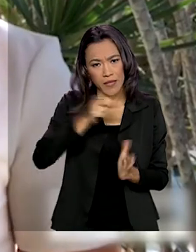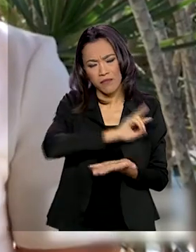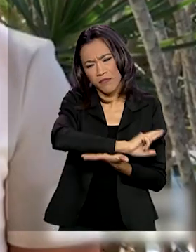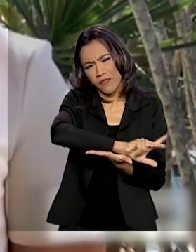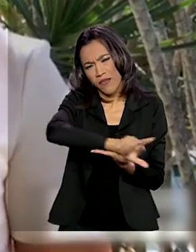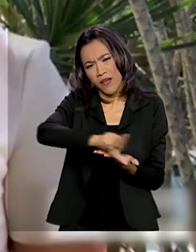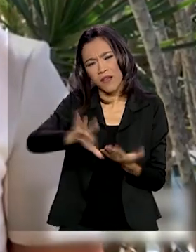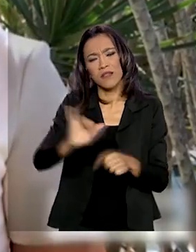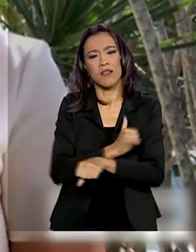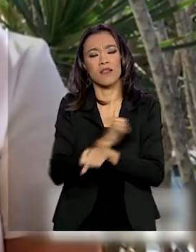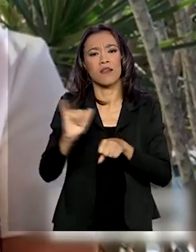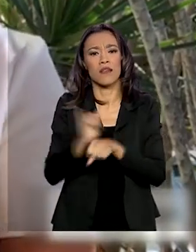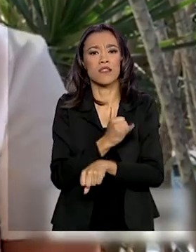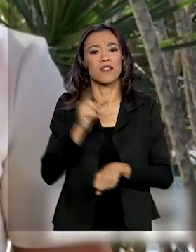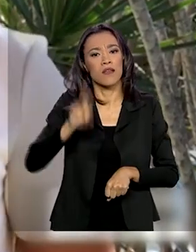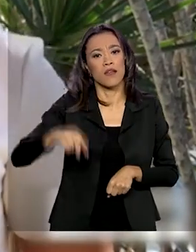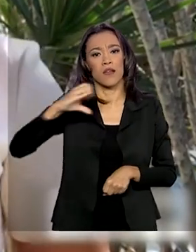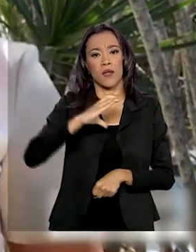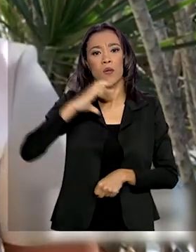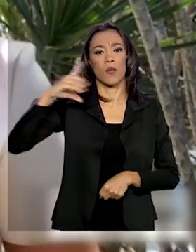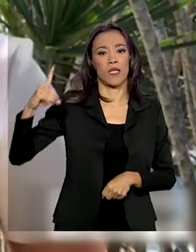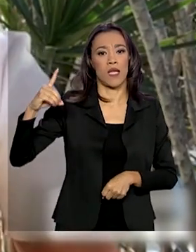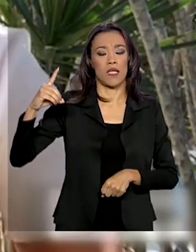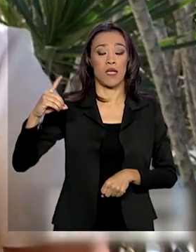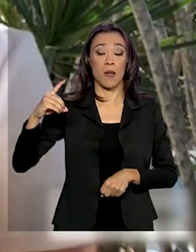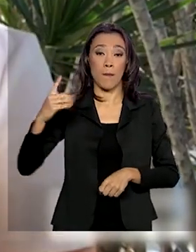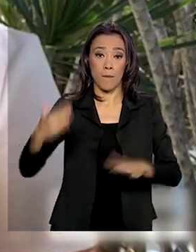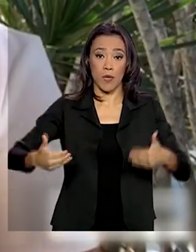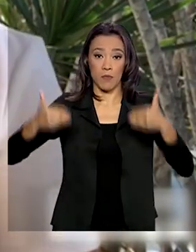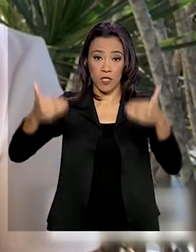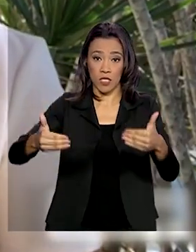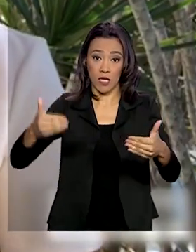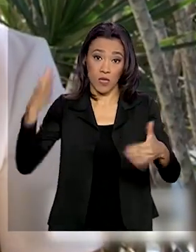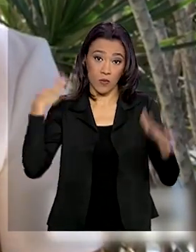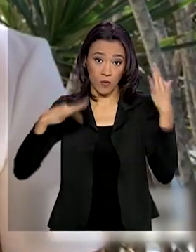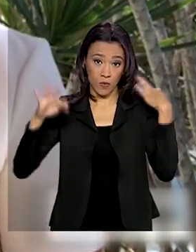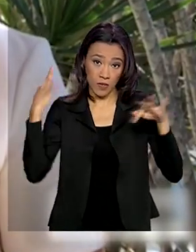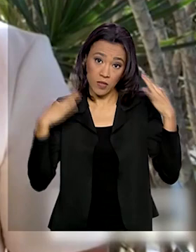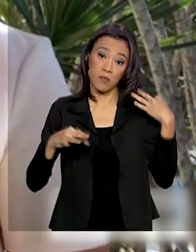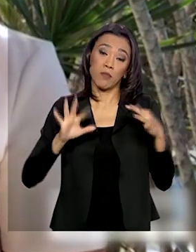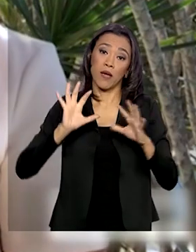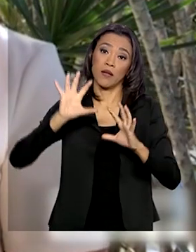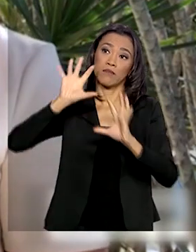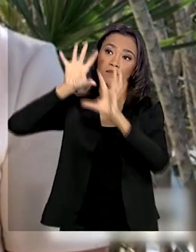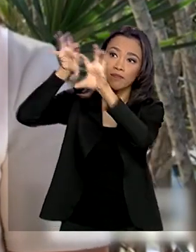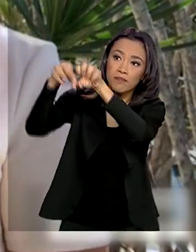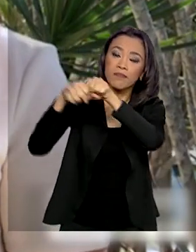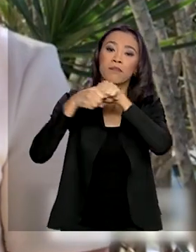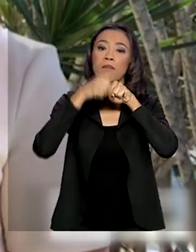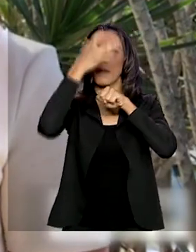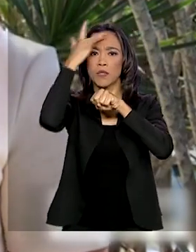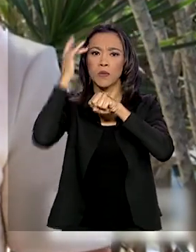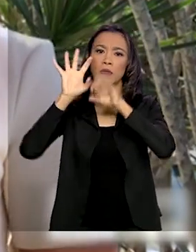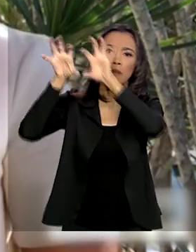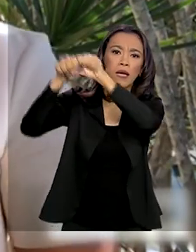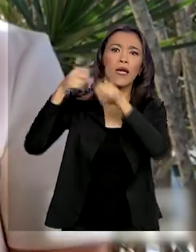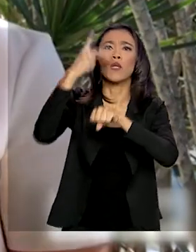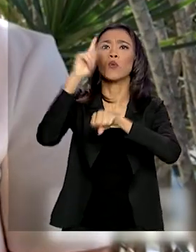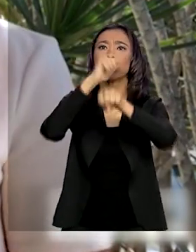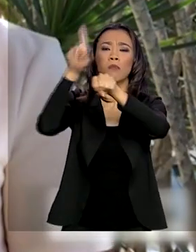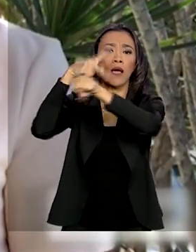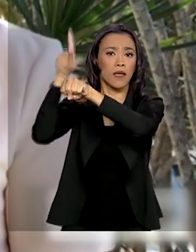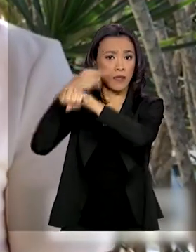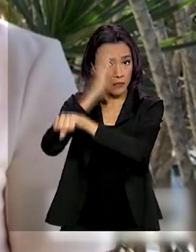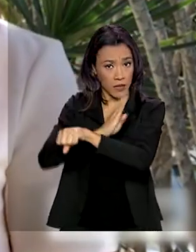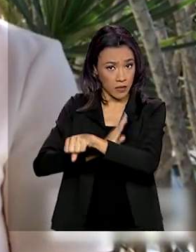ações coordenadas pelo Ministério do Turismo para repatriar brasileiros que estão em outros países durante